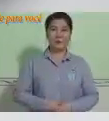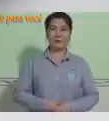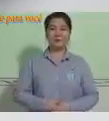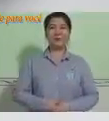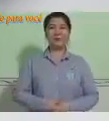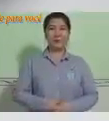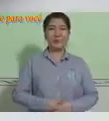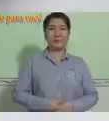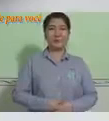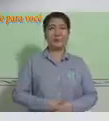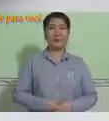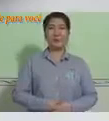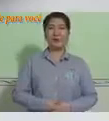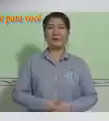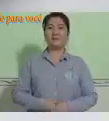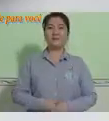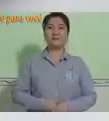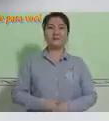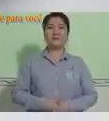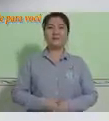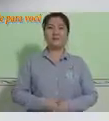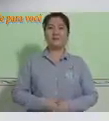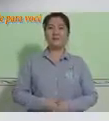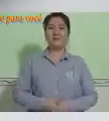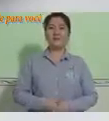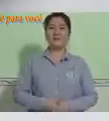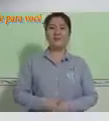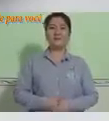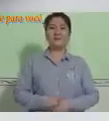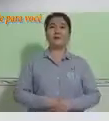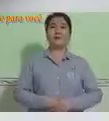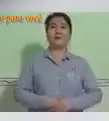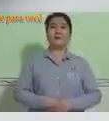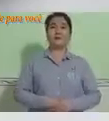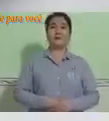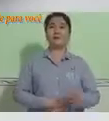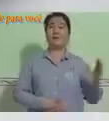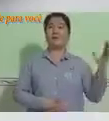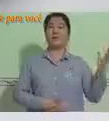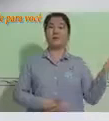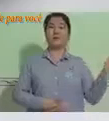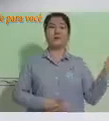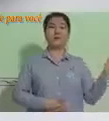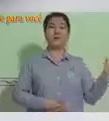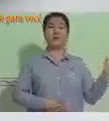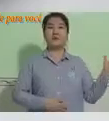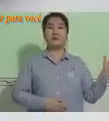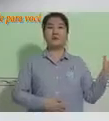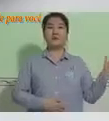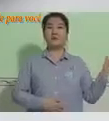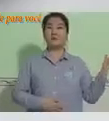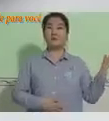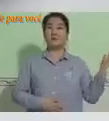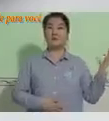alerta e facilita a captação de informação a memorizar, ponto e vírgula, comer alimentos como ovo, vírgula, nozes, vírgula, leite,